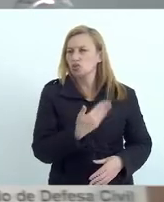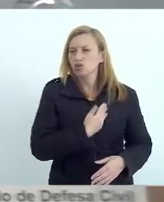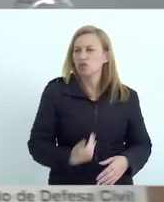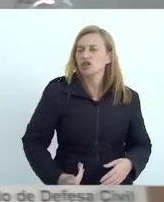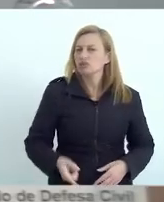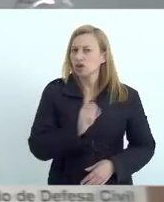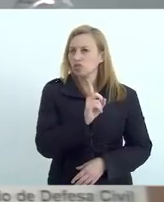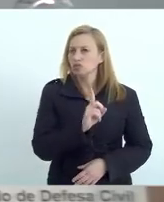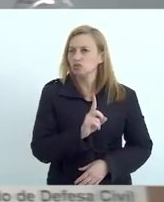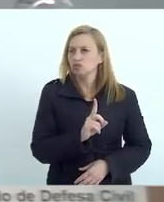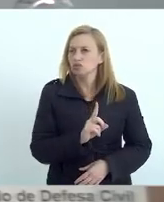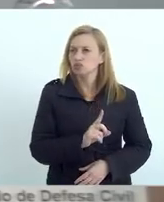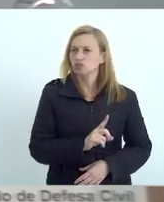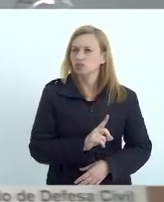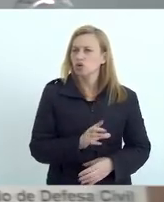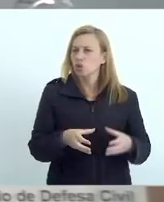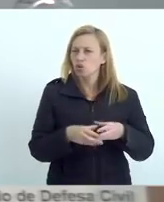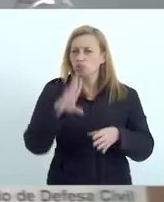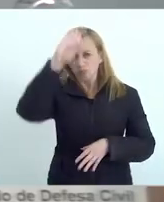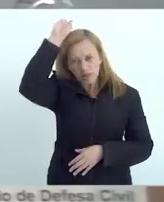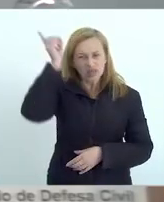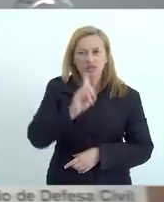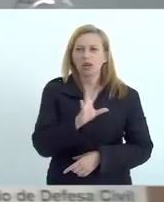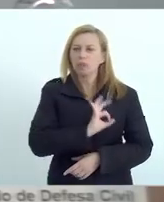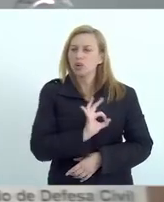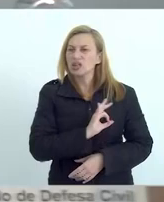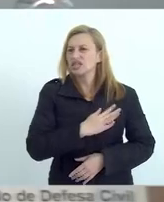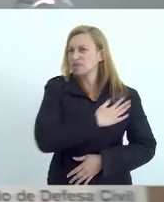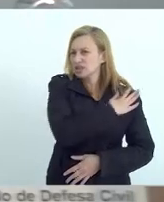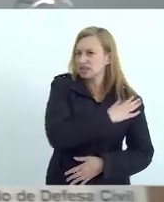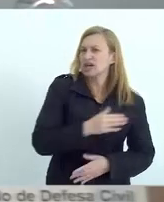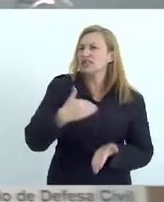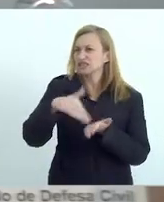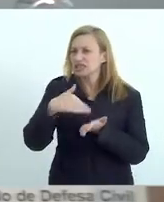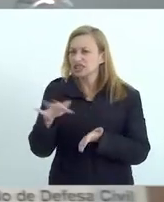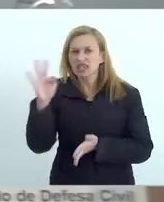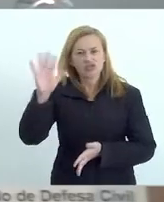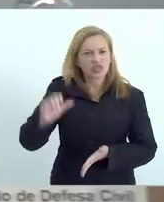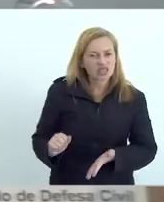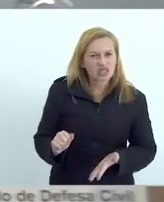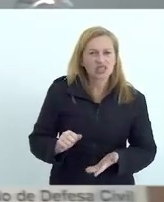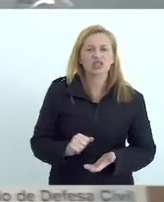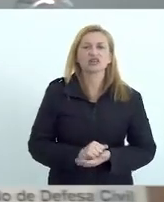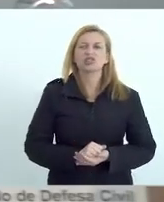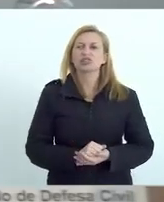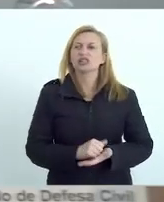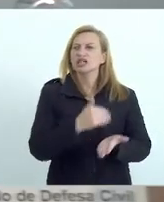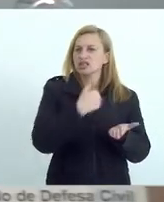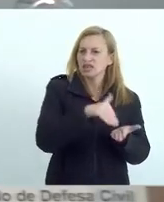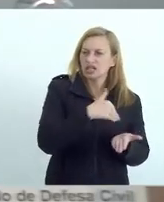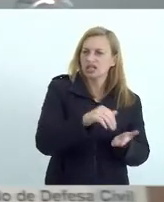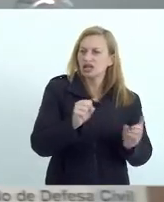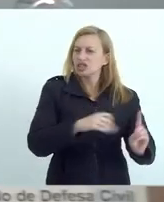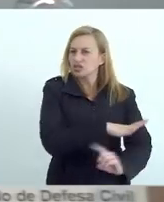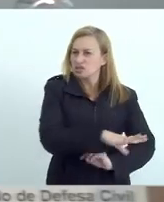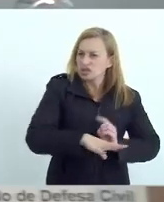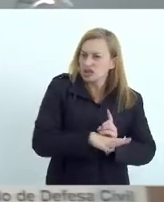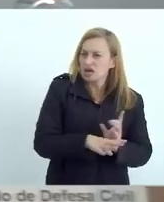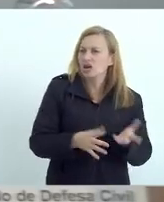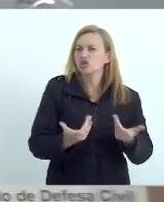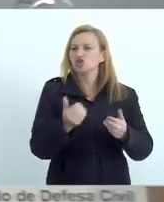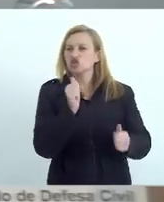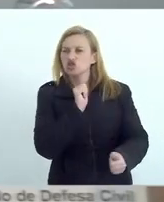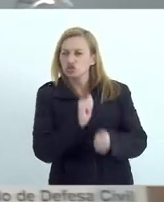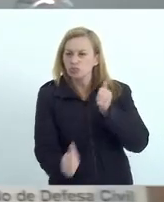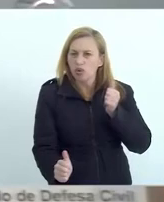não né só no corpo de bombeiros não é na polícia militar e na Secretaria de Fazenda É nesse Secretaria de ação social e na Secretaria